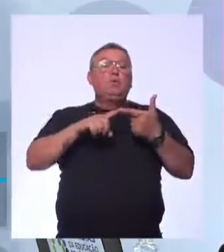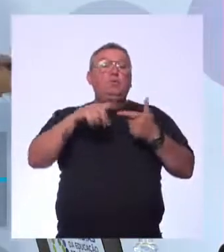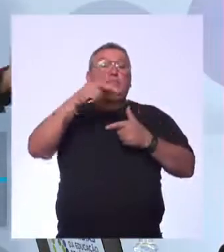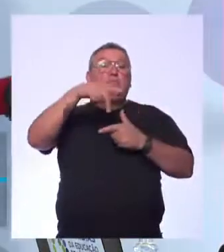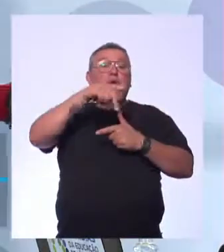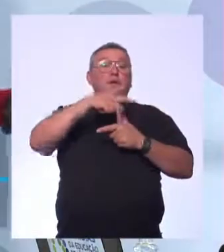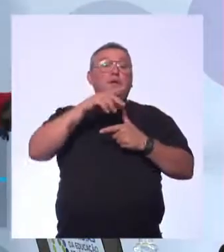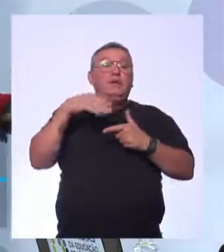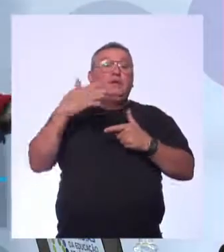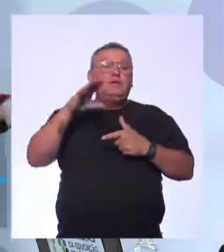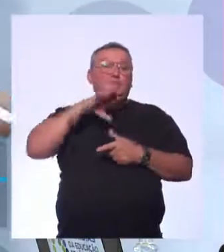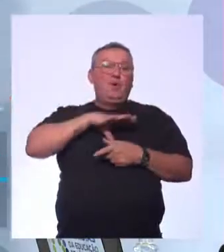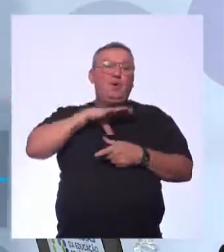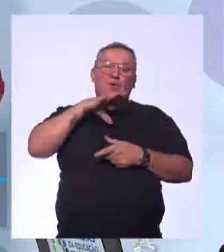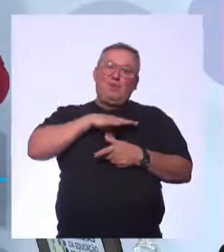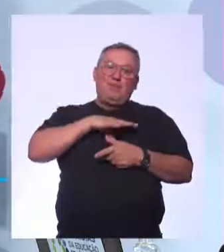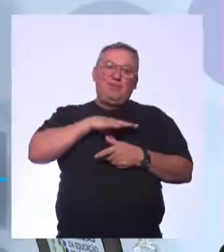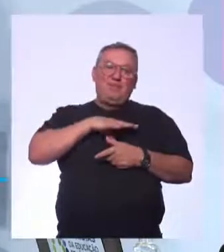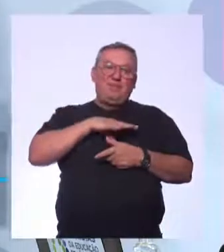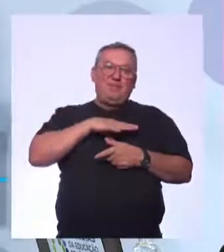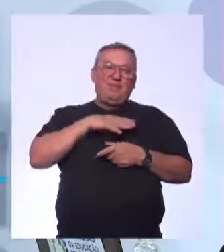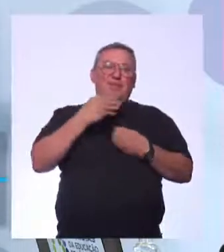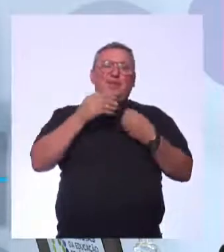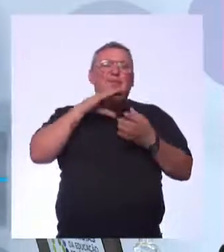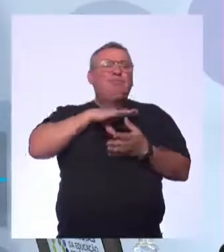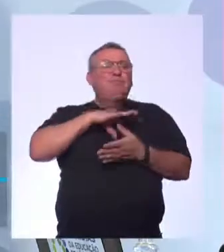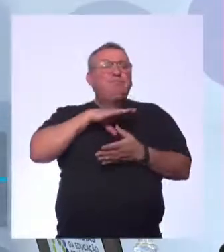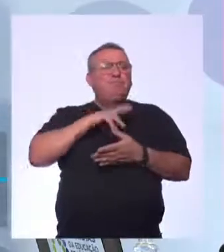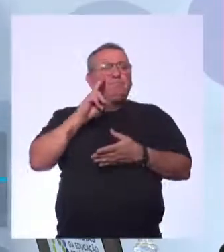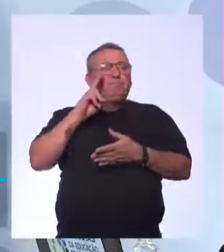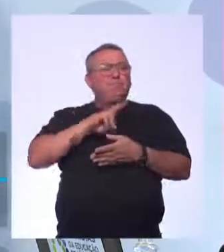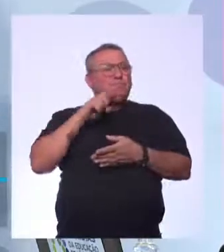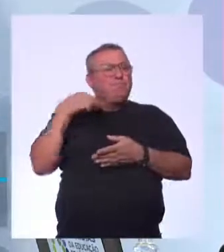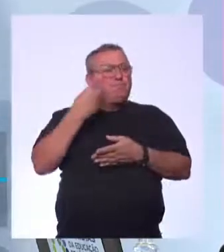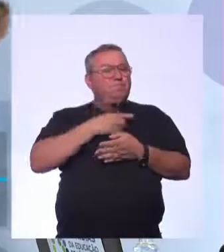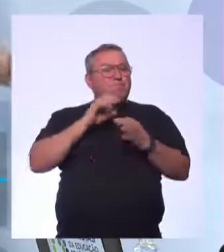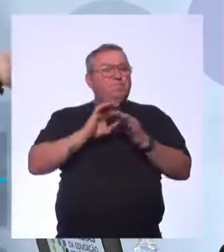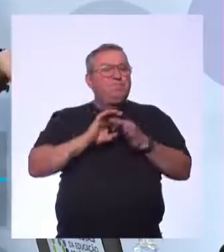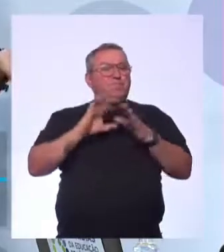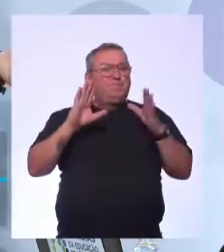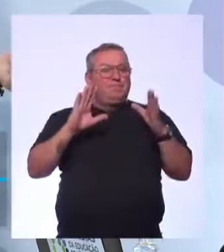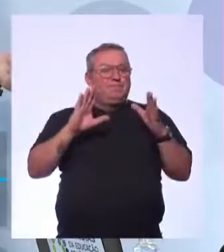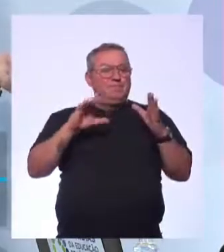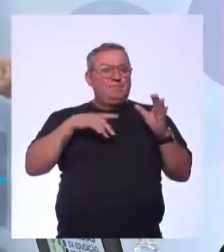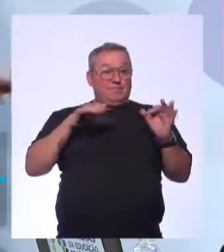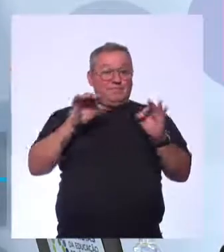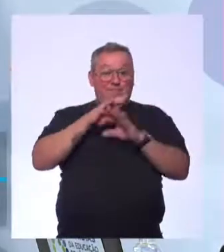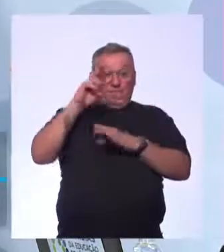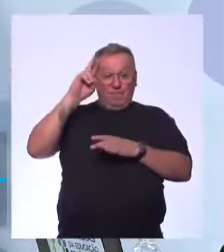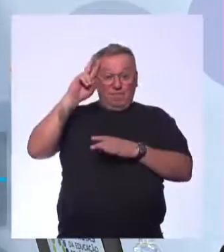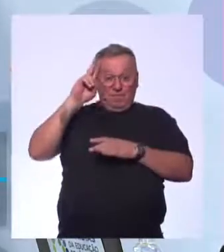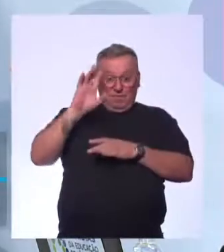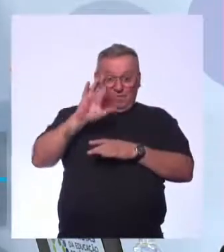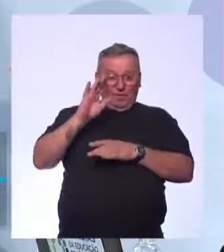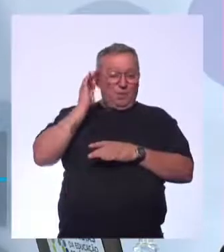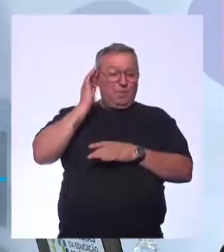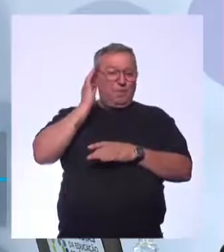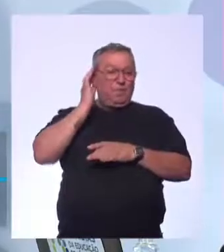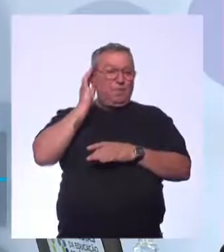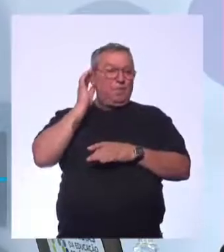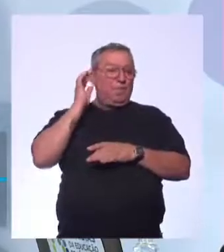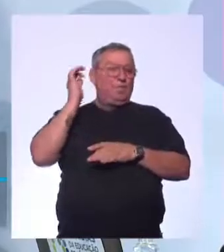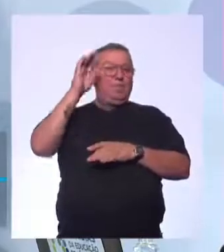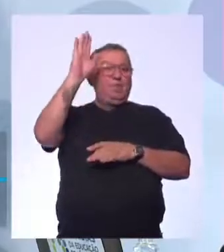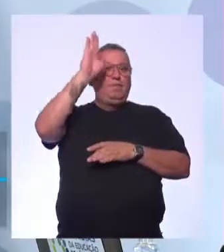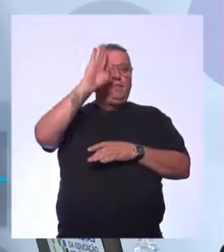independência? Portugal. E como que Portugal reconhece a nossa independência? Lembra que nós terminamos a história assim, ó, que o Brasil,